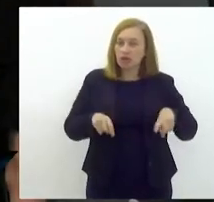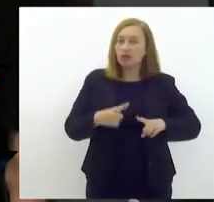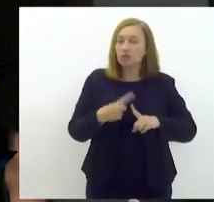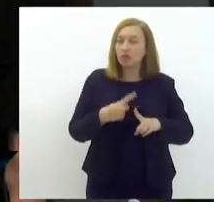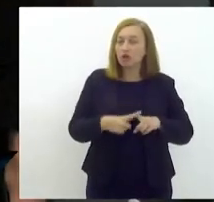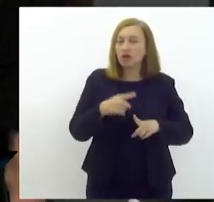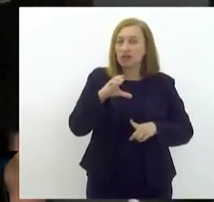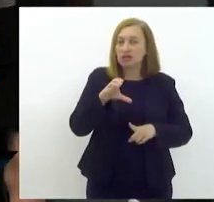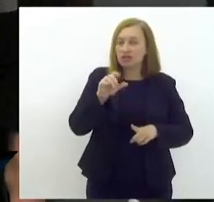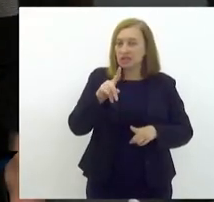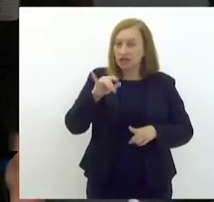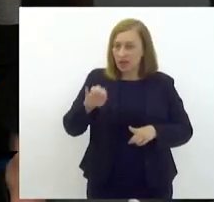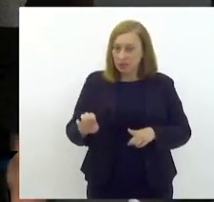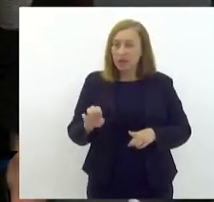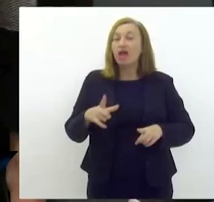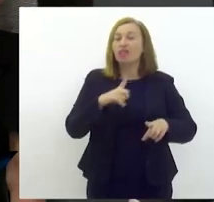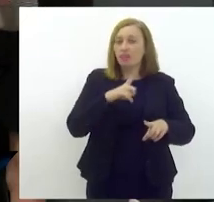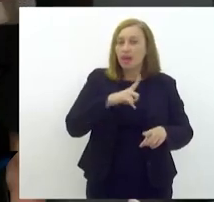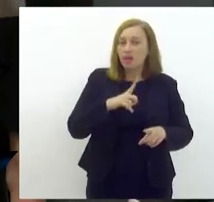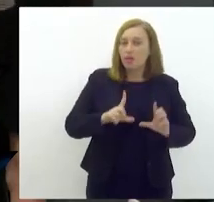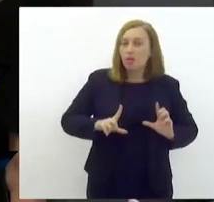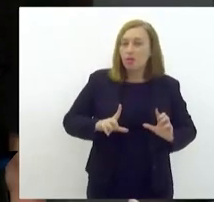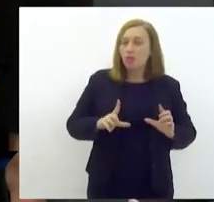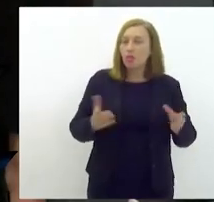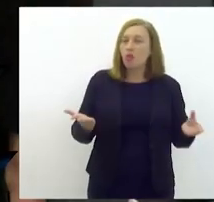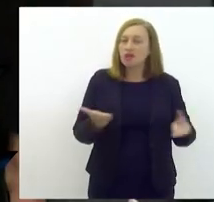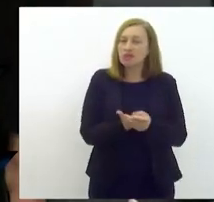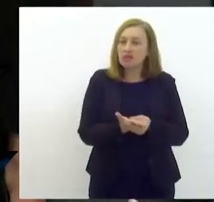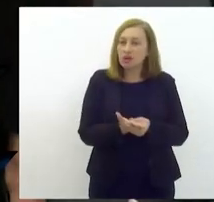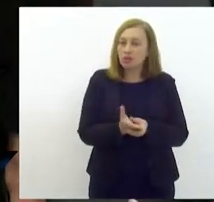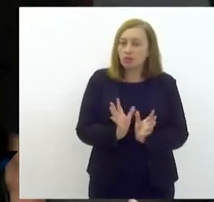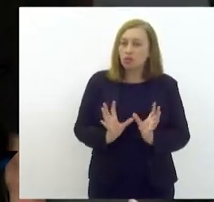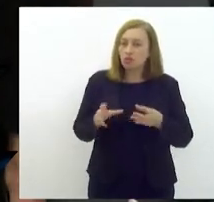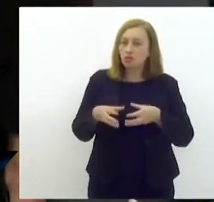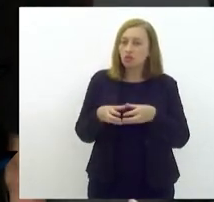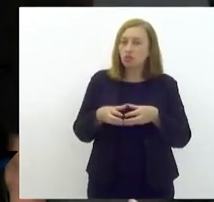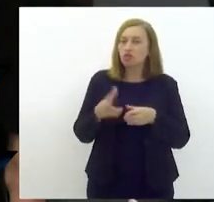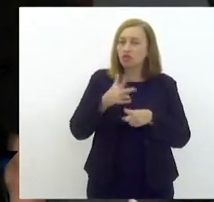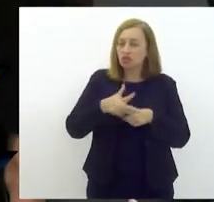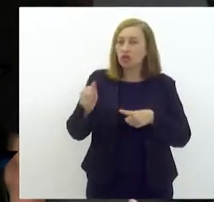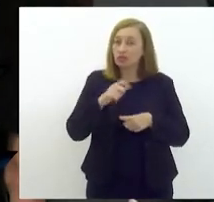tem uma ação coletiva que tem uma vitória